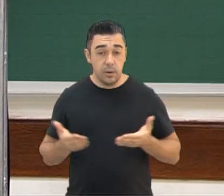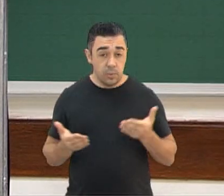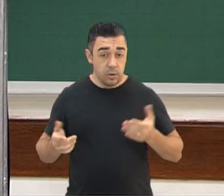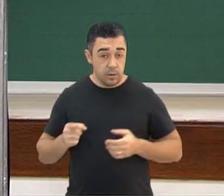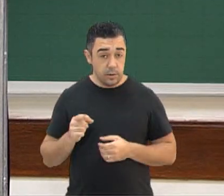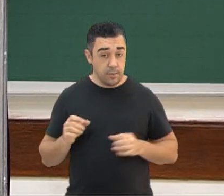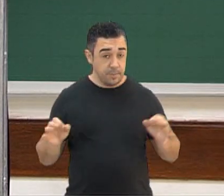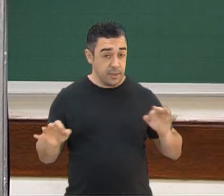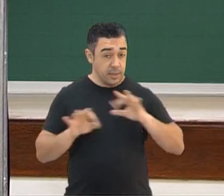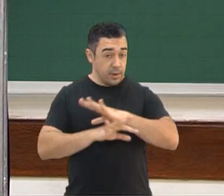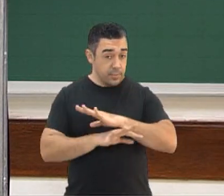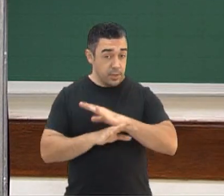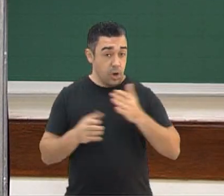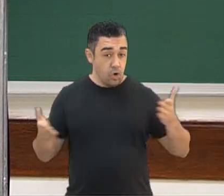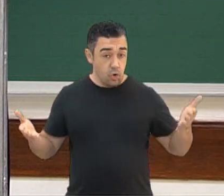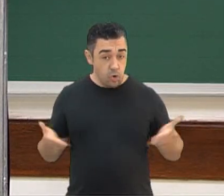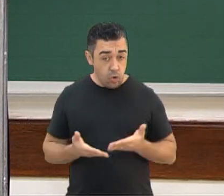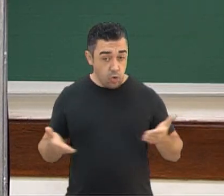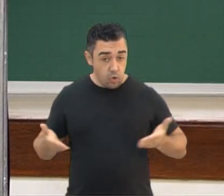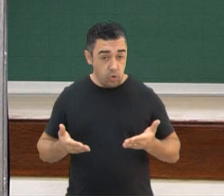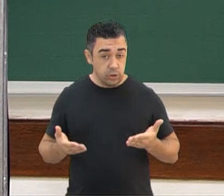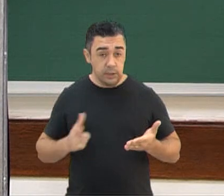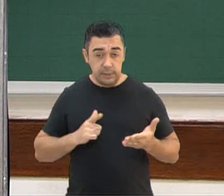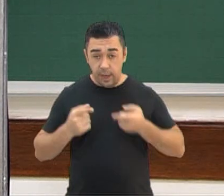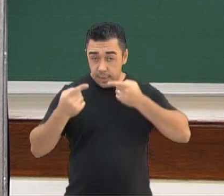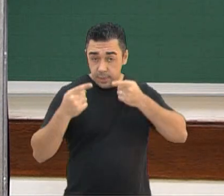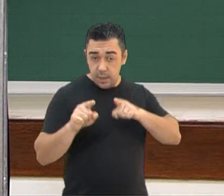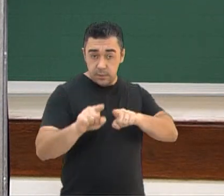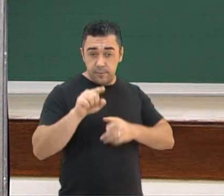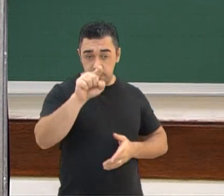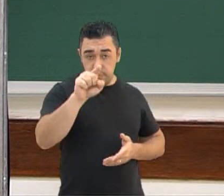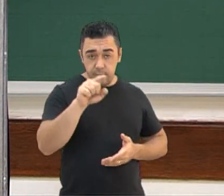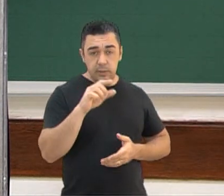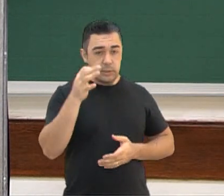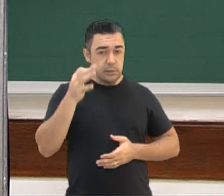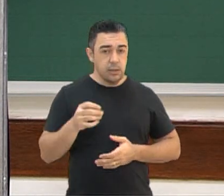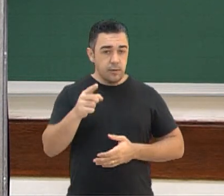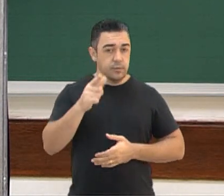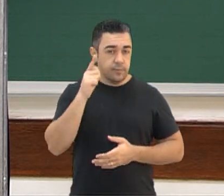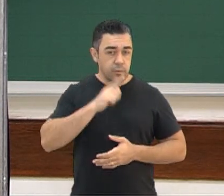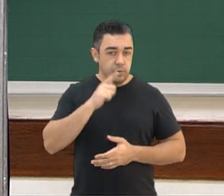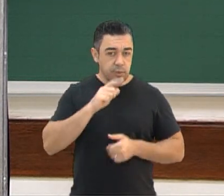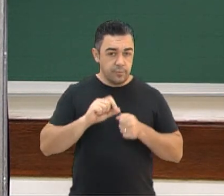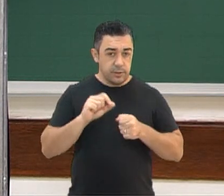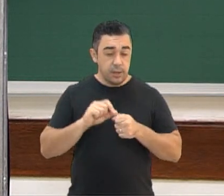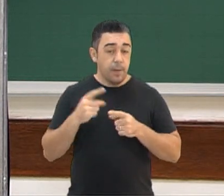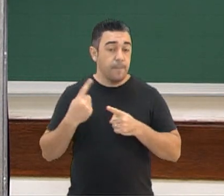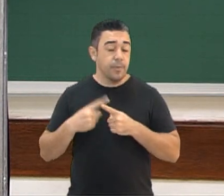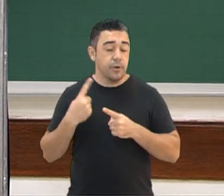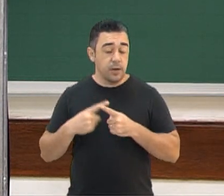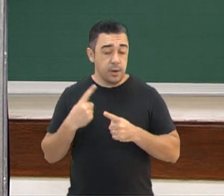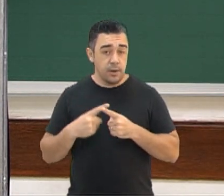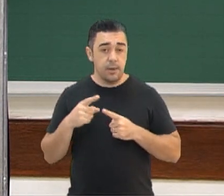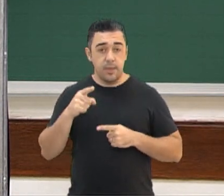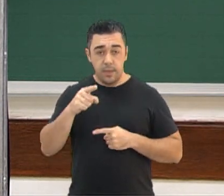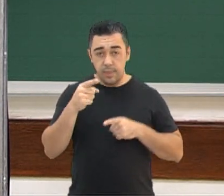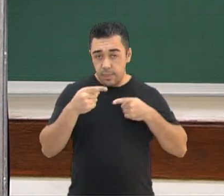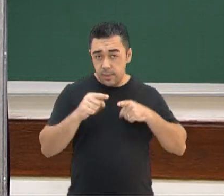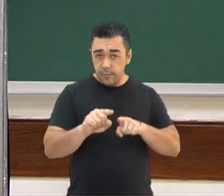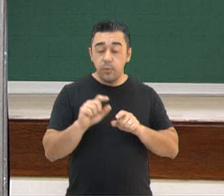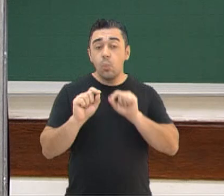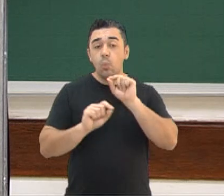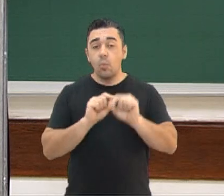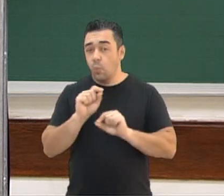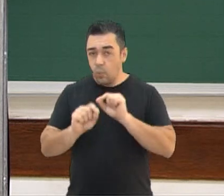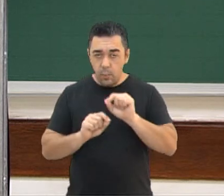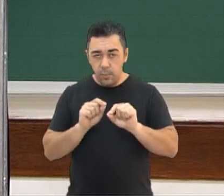Agora, para fechar, hoje nós vamos ter um desafio, certo? Tenho certeza que vocês vão conseguir fazer, porque esse desafio, ele aplica o